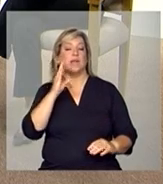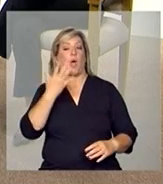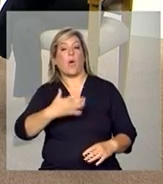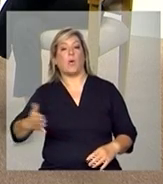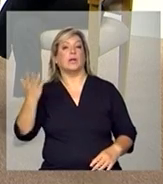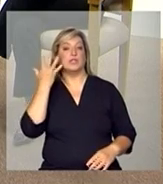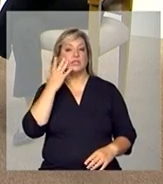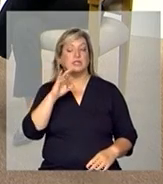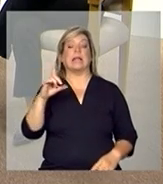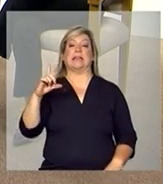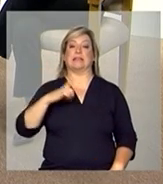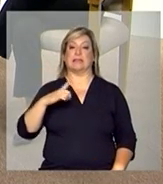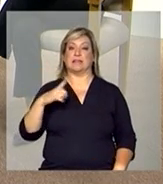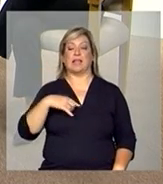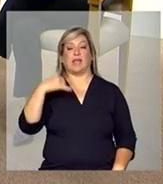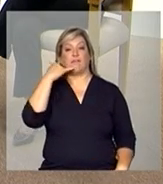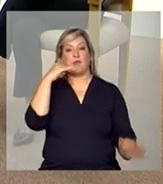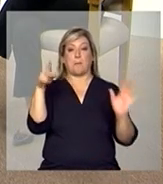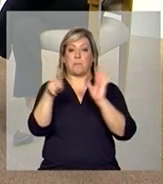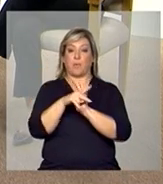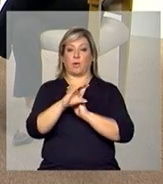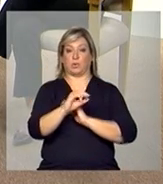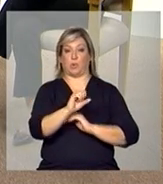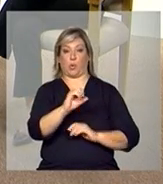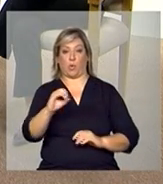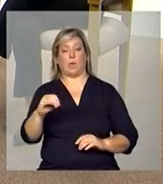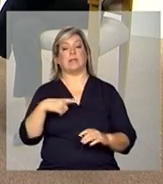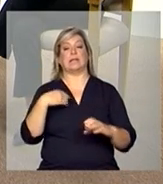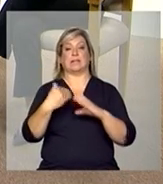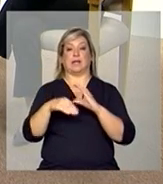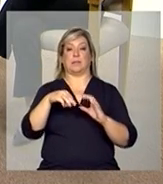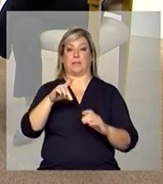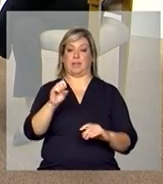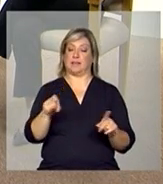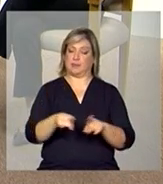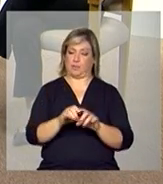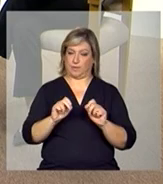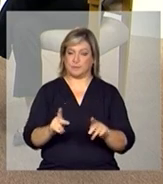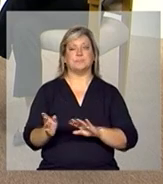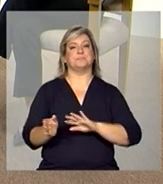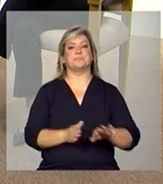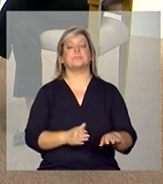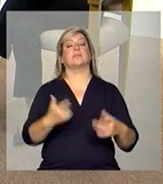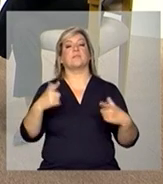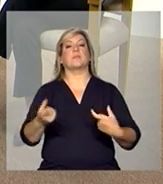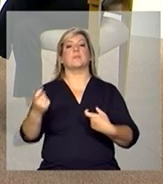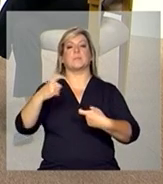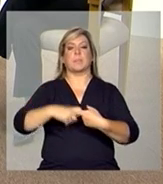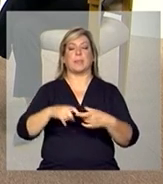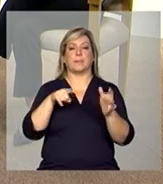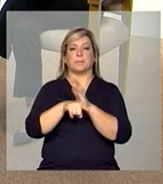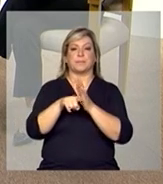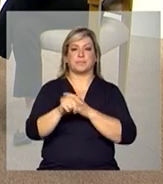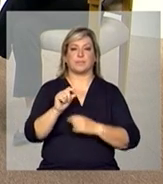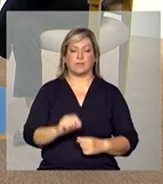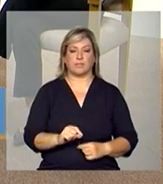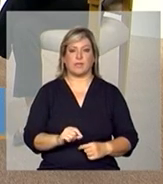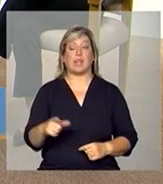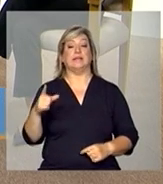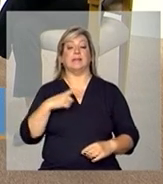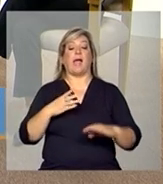mas existe um telefone próprio para isso e o próprio e-mail do do MDS vamos voltar aqui ó acesso ao